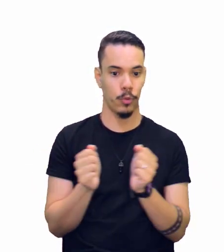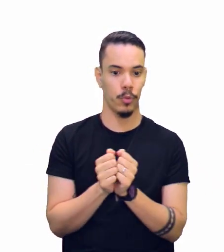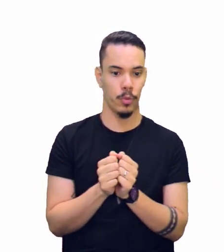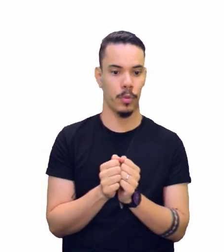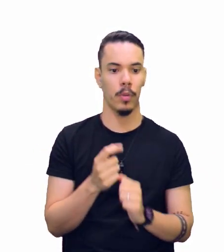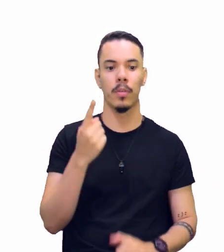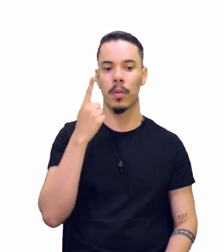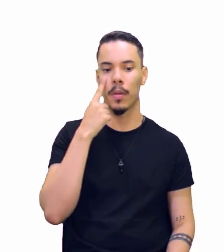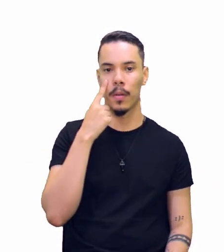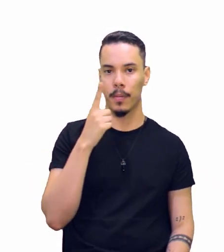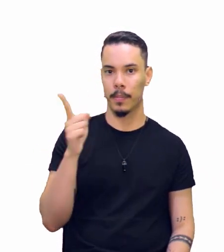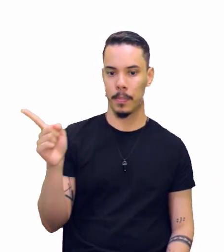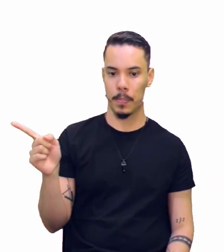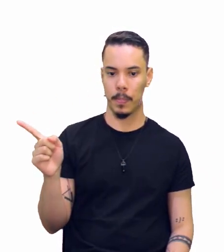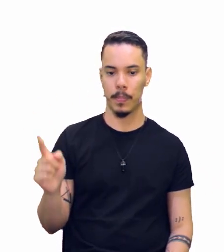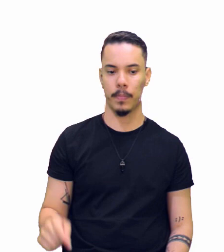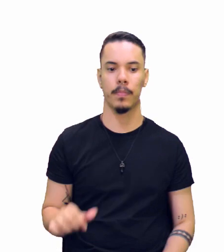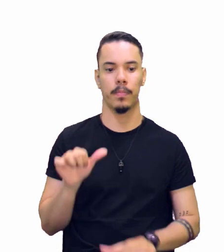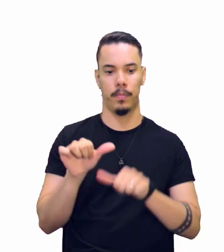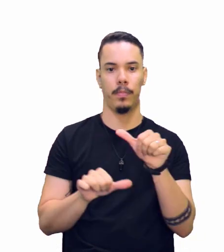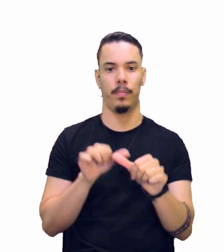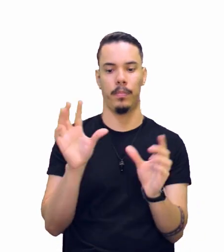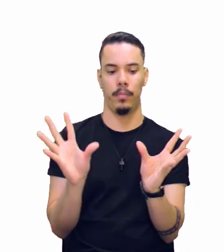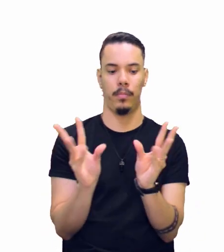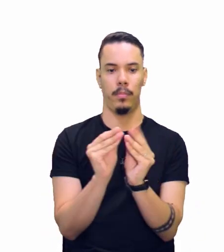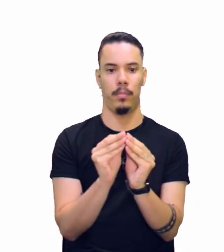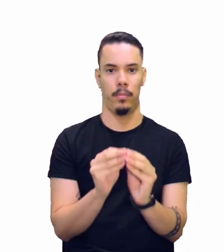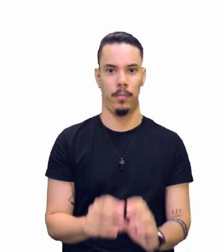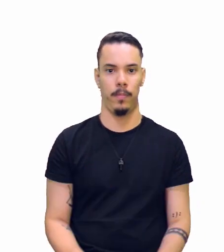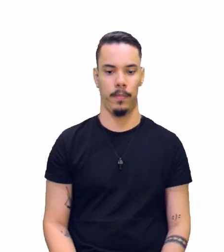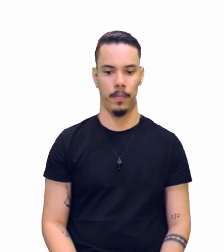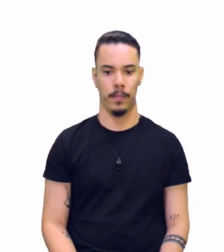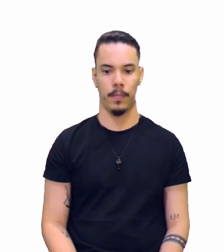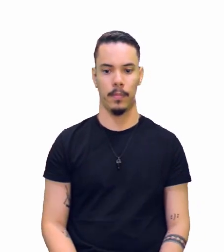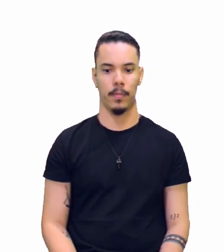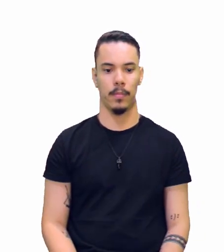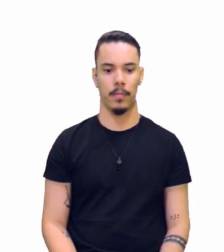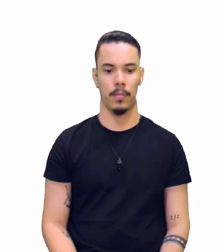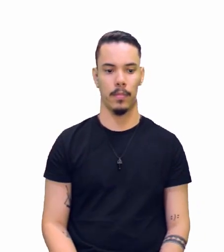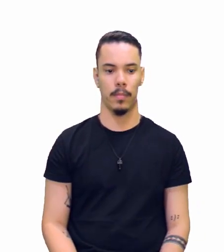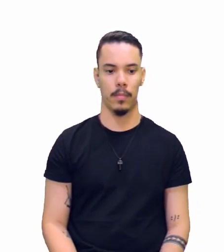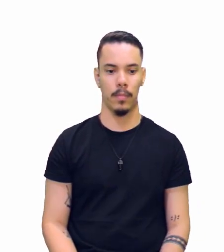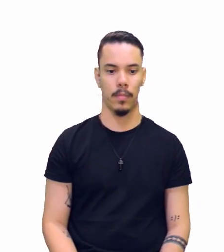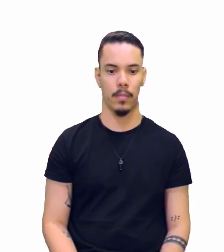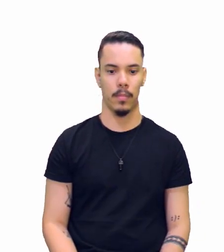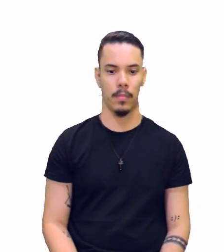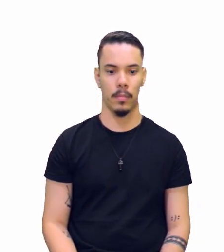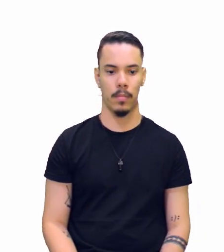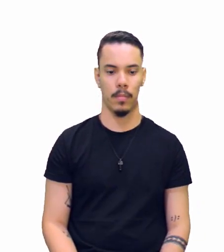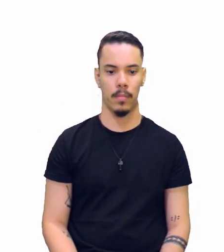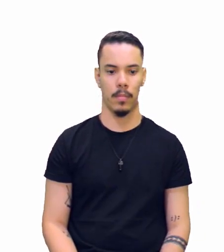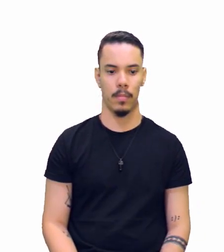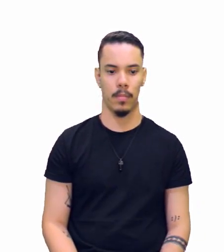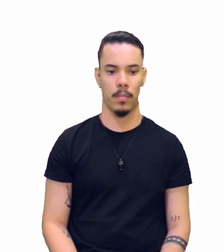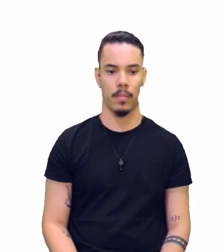ficar doesn't wear. If Julie doesn't wear a hat. Se a Julie não